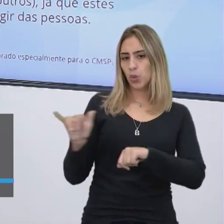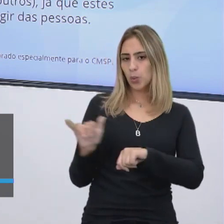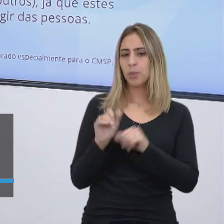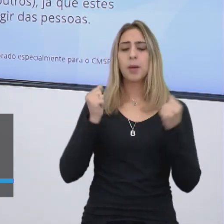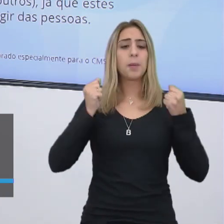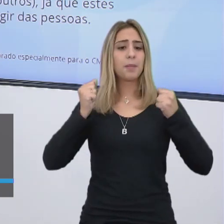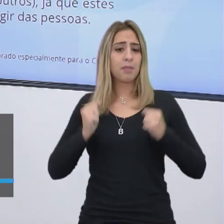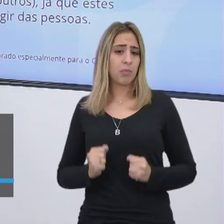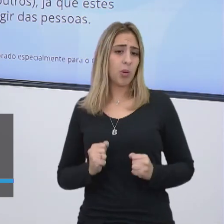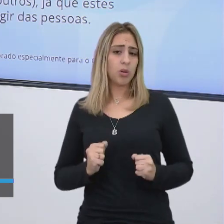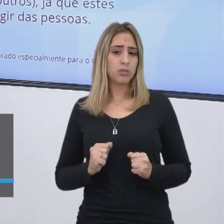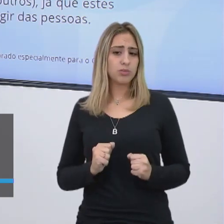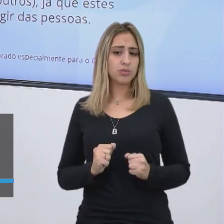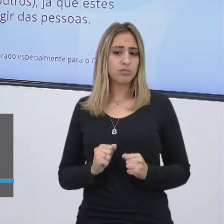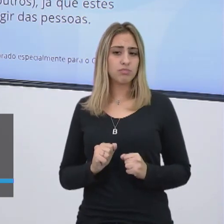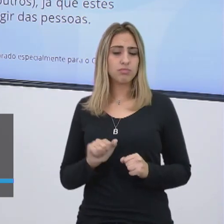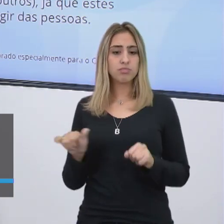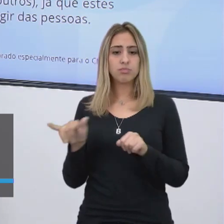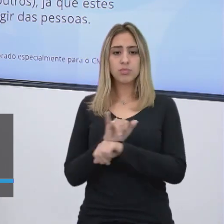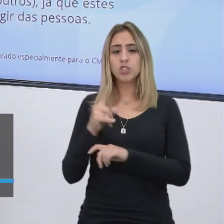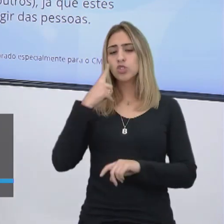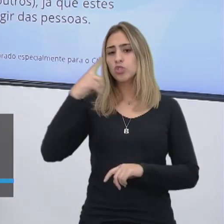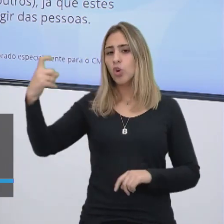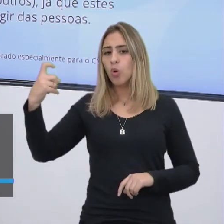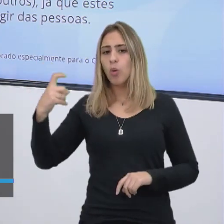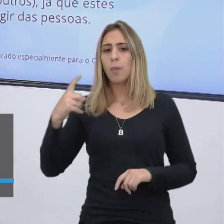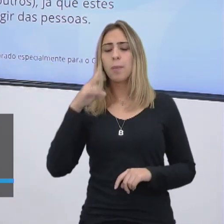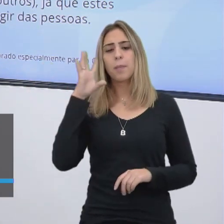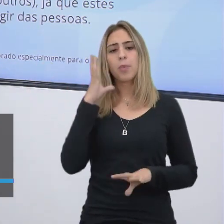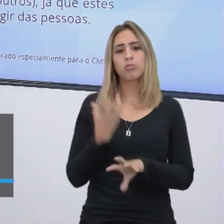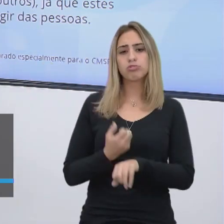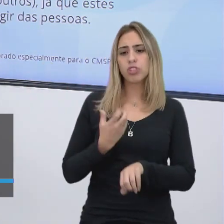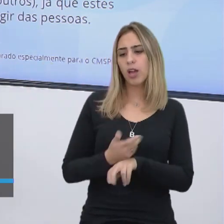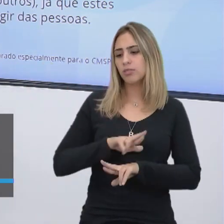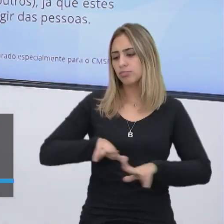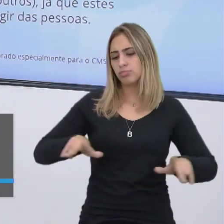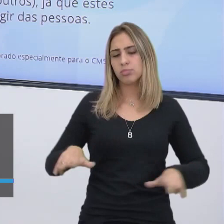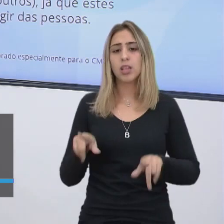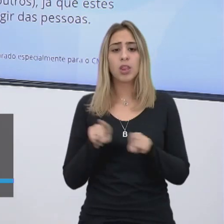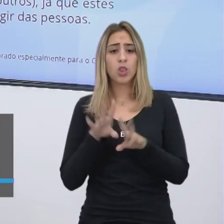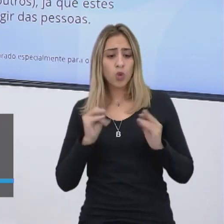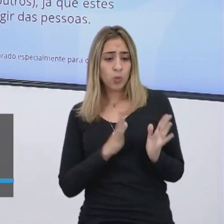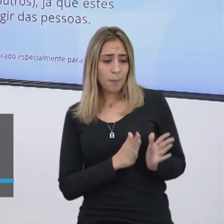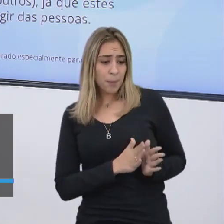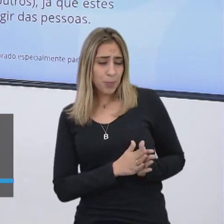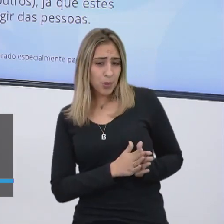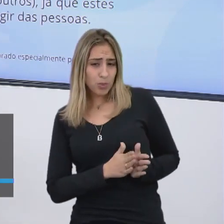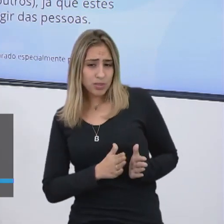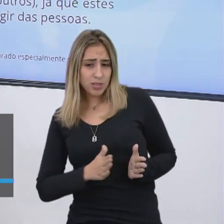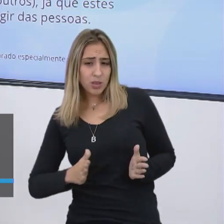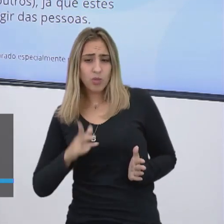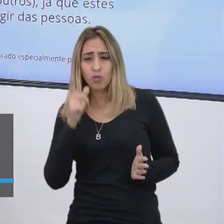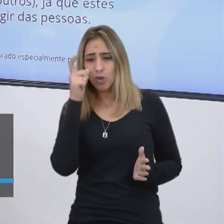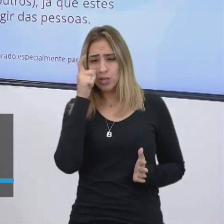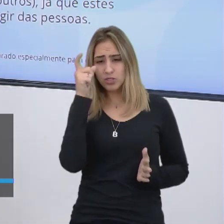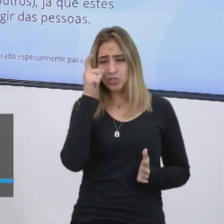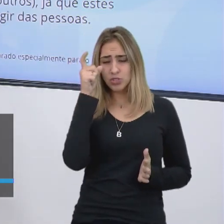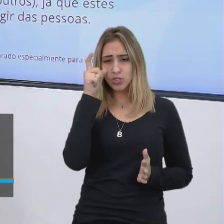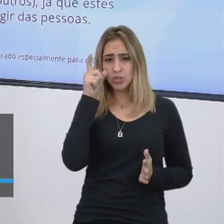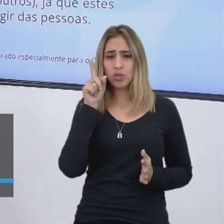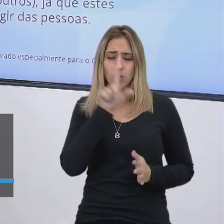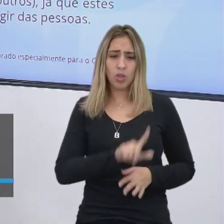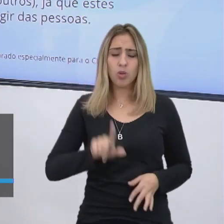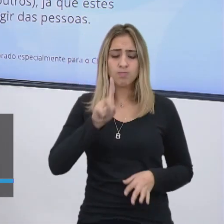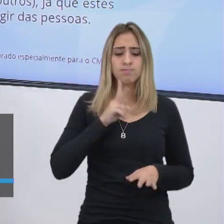pode ser streamings de áudio, podcasts, enfim. Todos esses processos que eu vou assistindo, mas que,